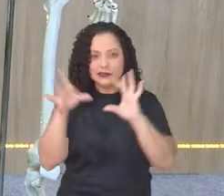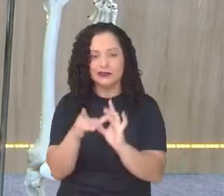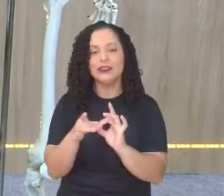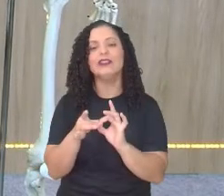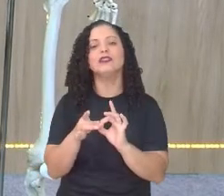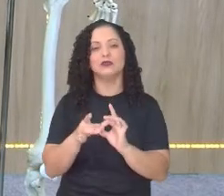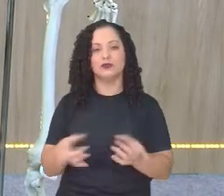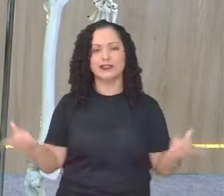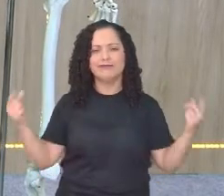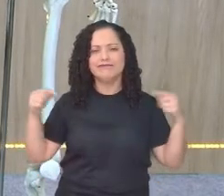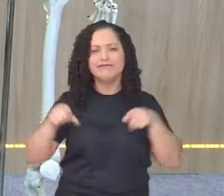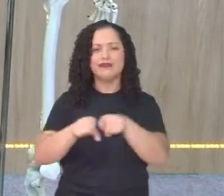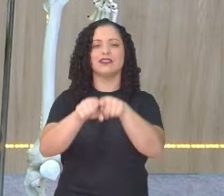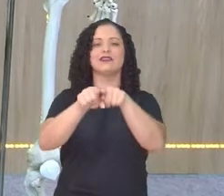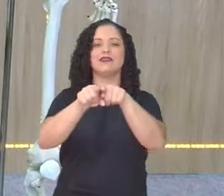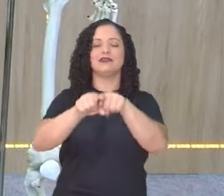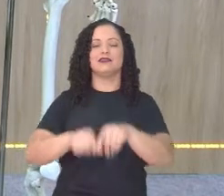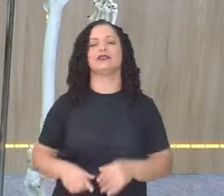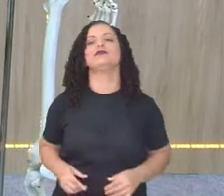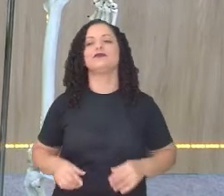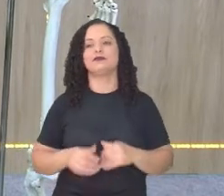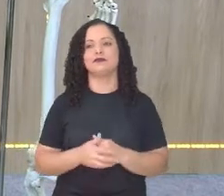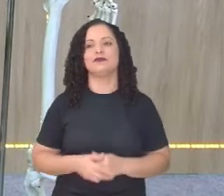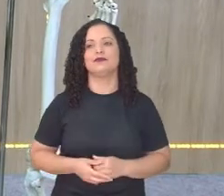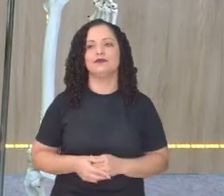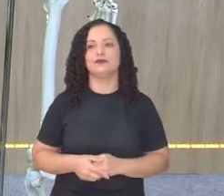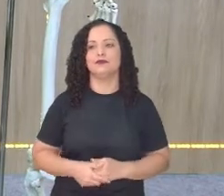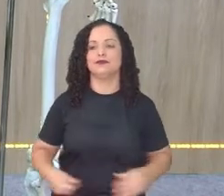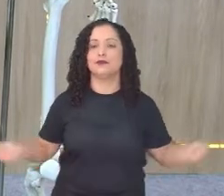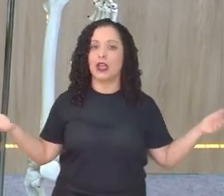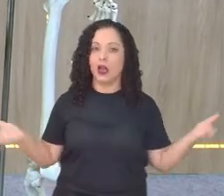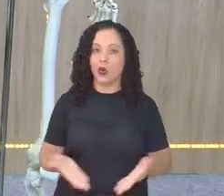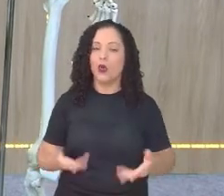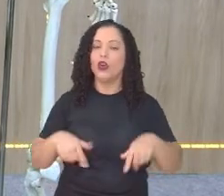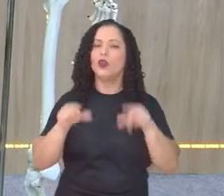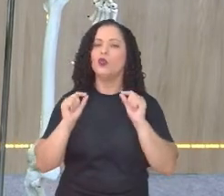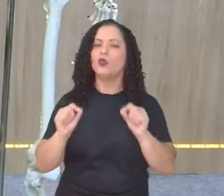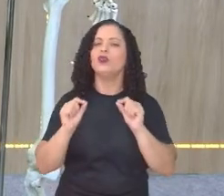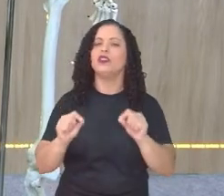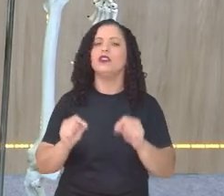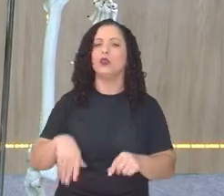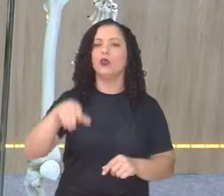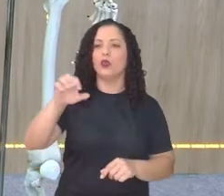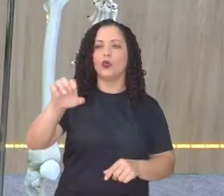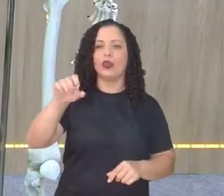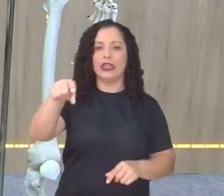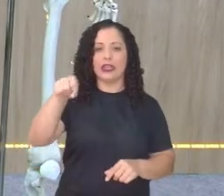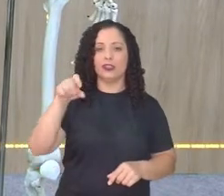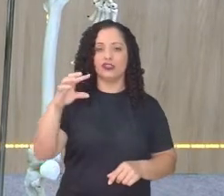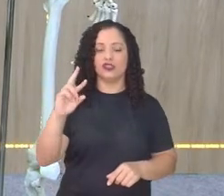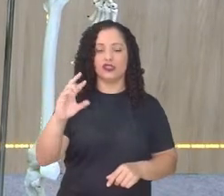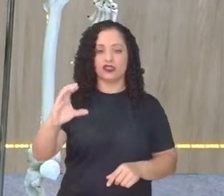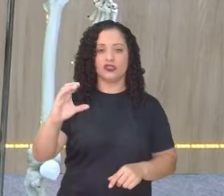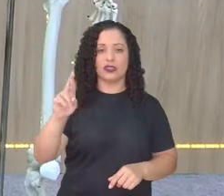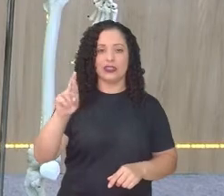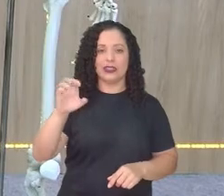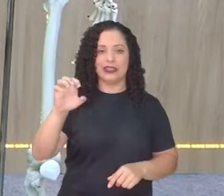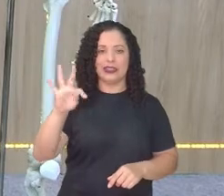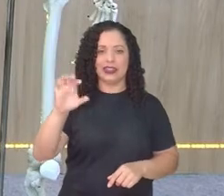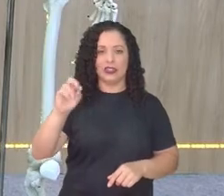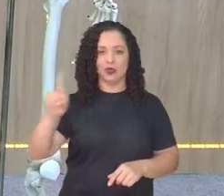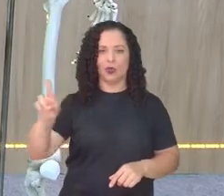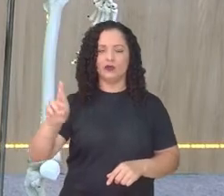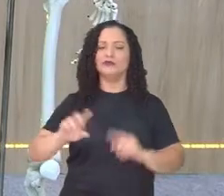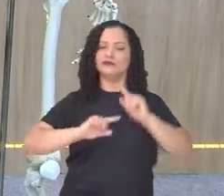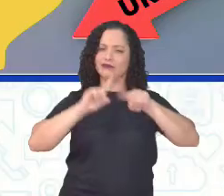em parceria, gente. Então, agora a gente vai falar do sistema excretor. E no finalzinho eu vou dar uma curiosidade do